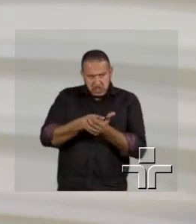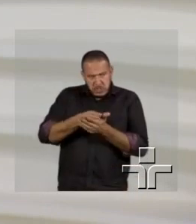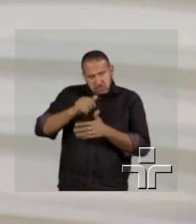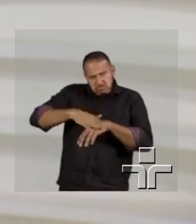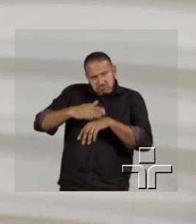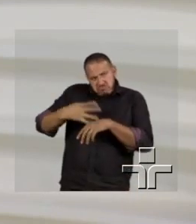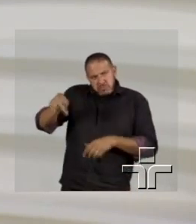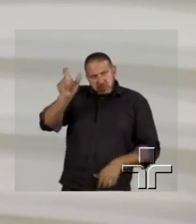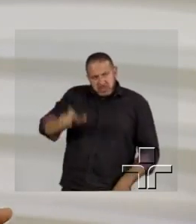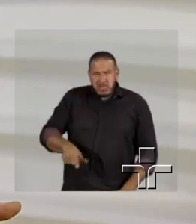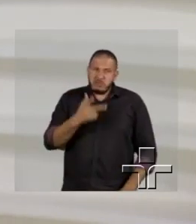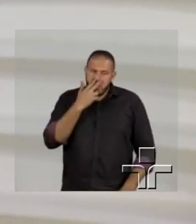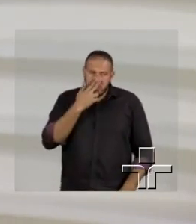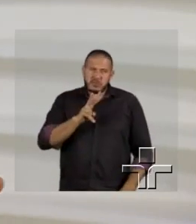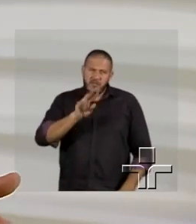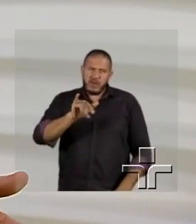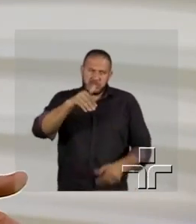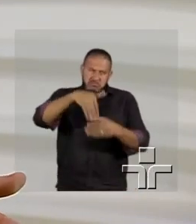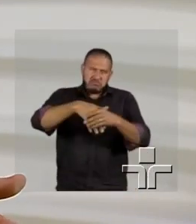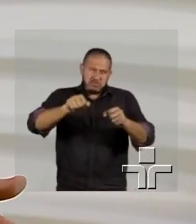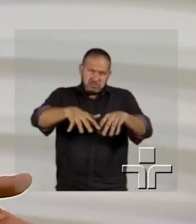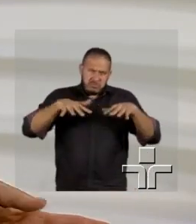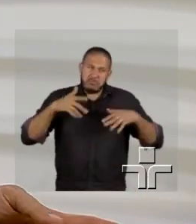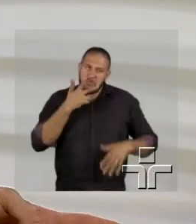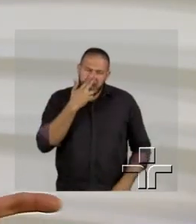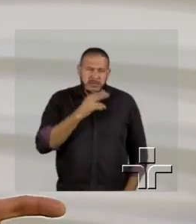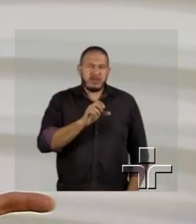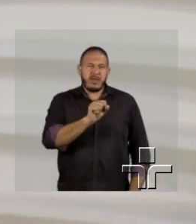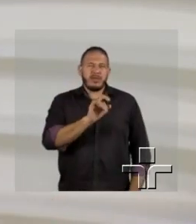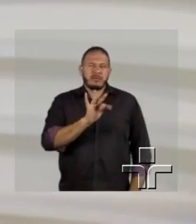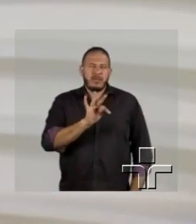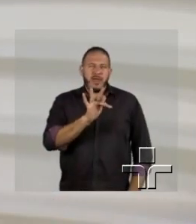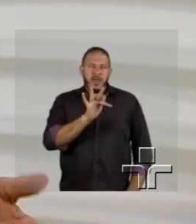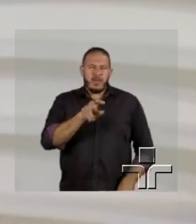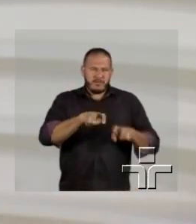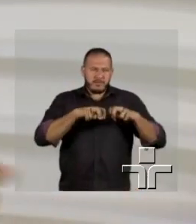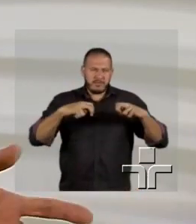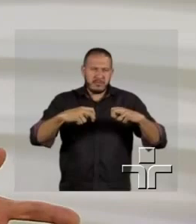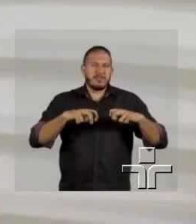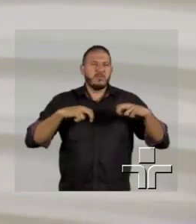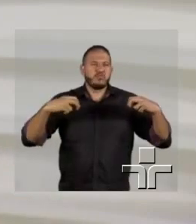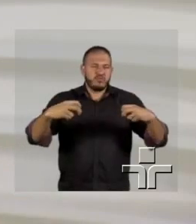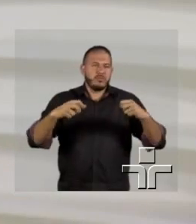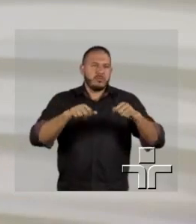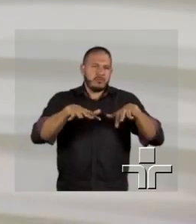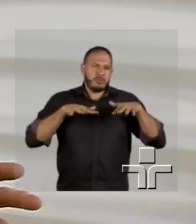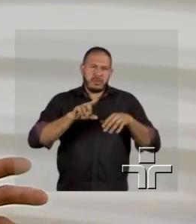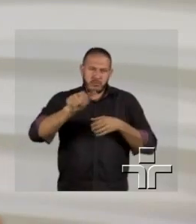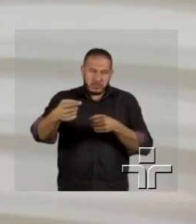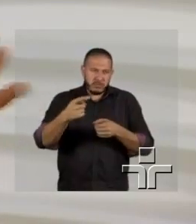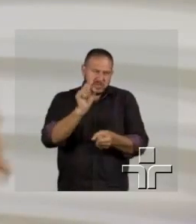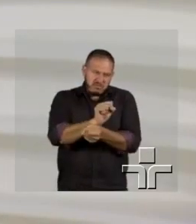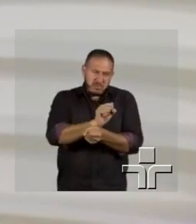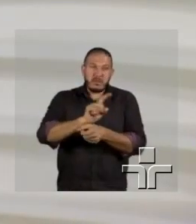é você comentar, outra coisa é você julgar, né? Julgar é para a justiça, não é? Claro. Não é, eu